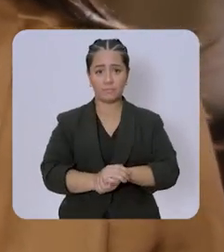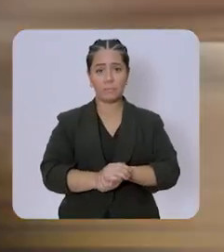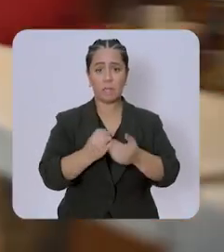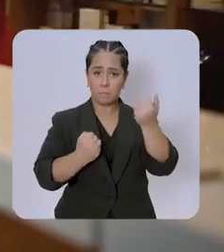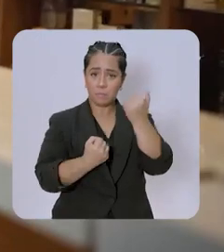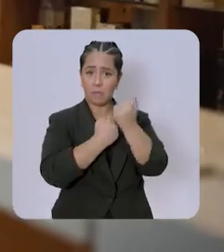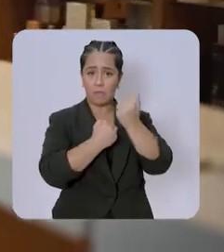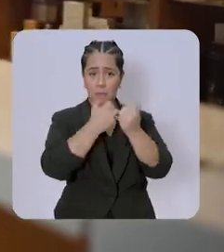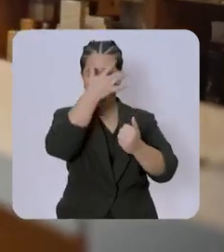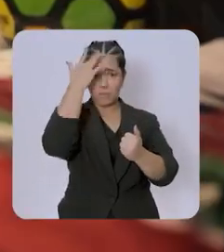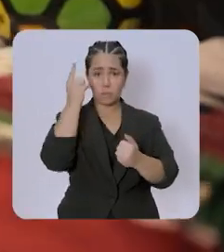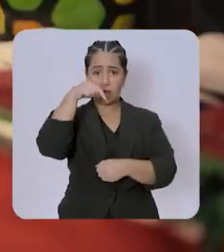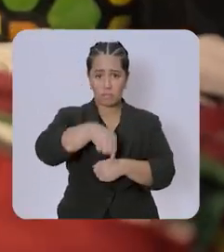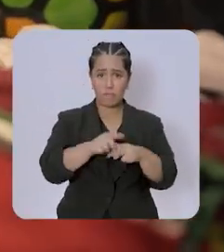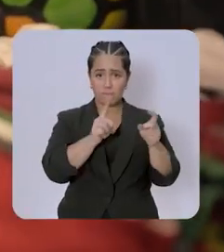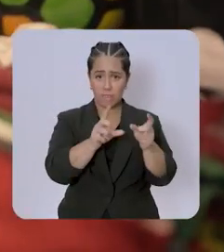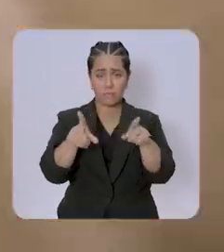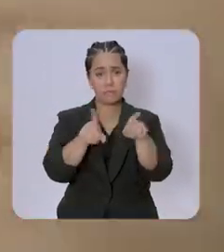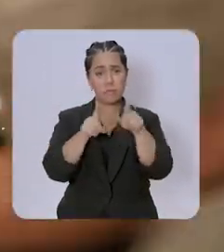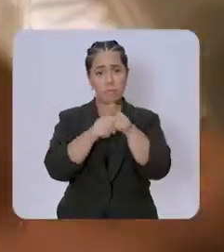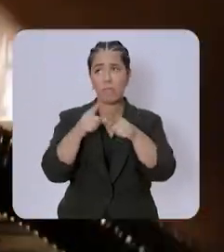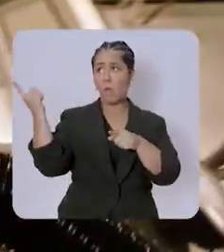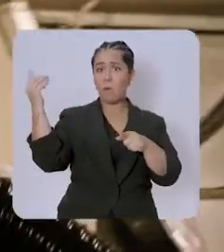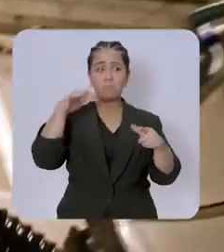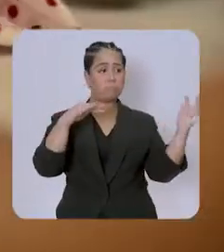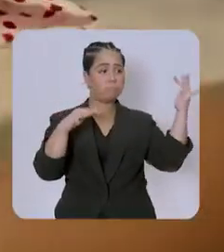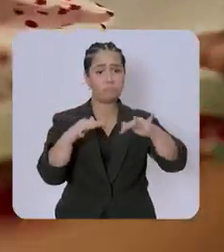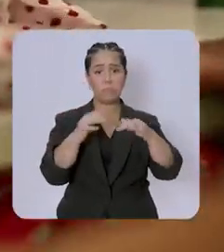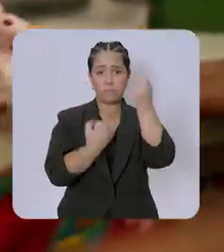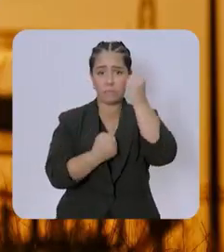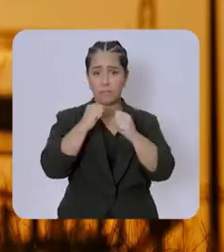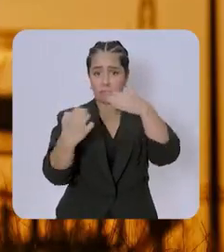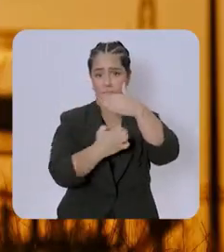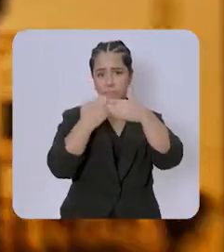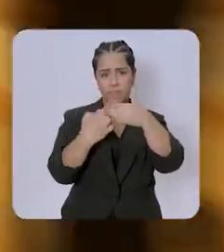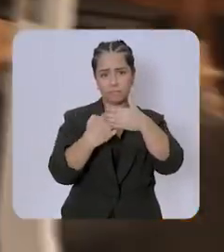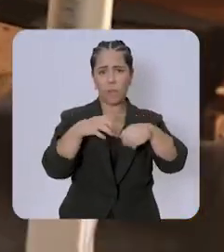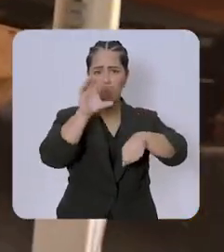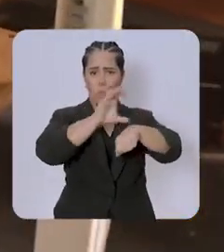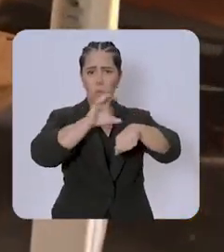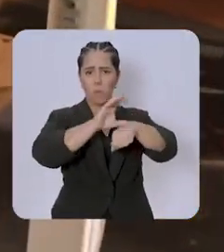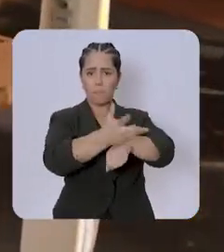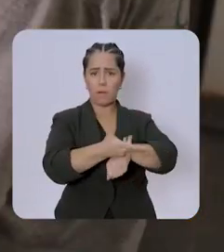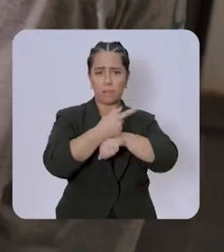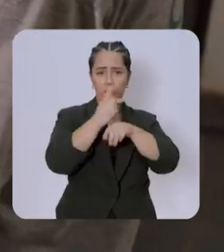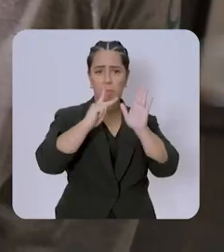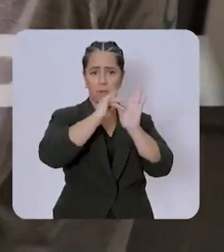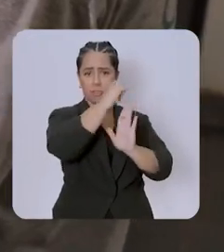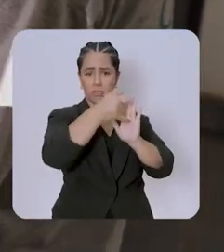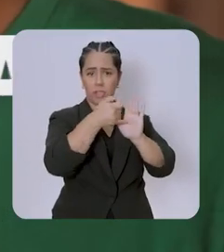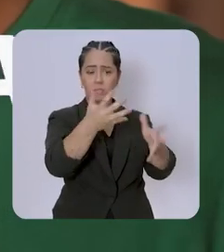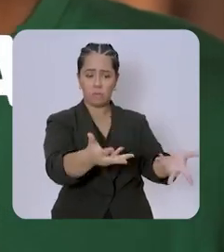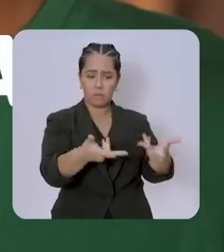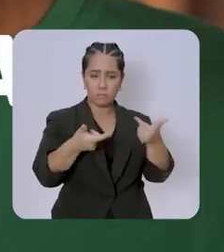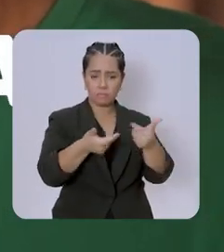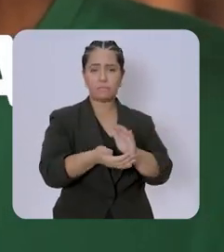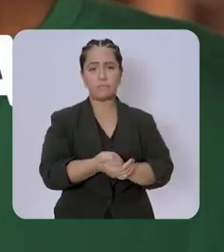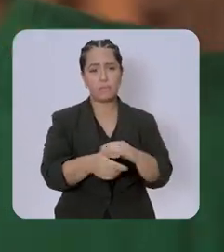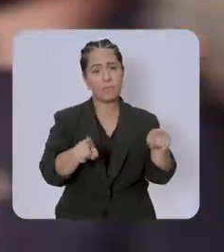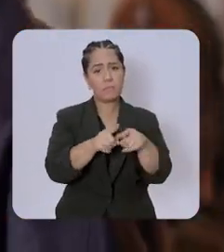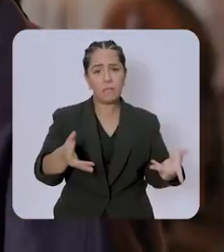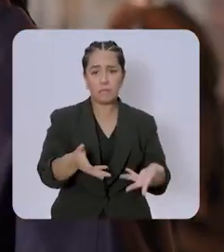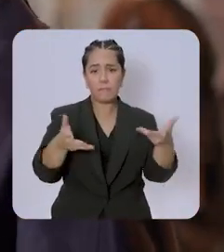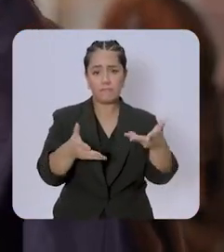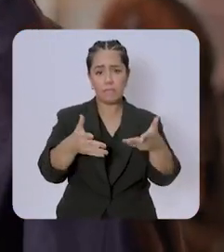Campo Grande. Vamos apoiar quem já vende aqui e atrair novas empresas e indústrias. Capacitar o trabalhador no programa